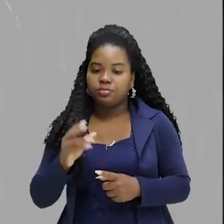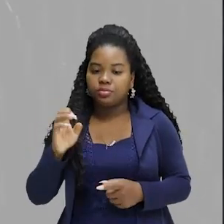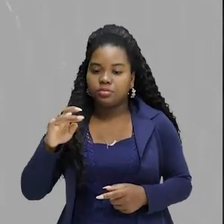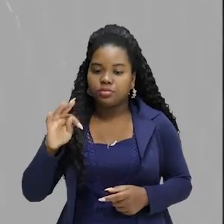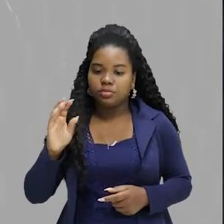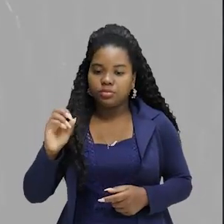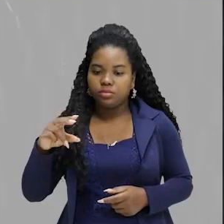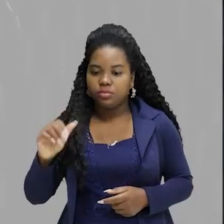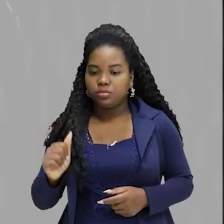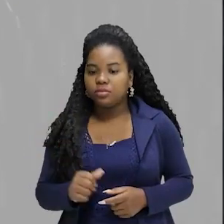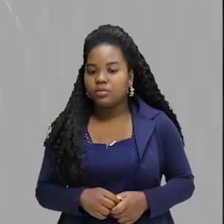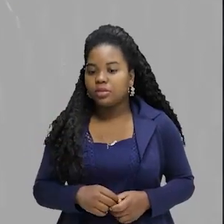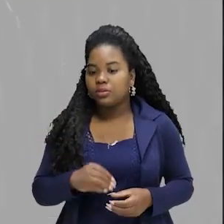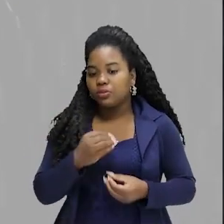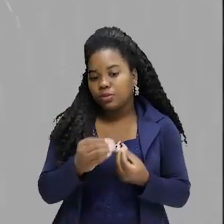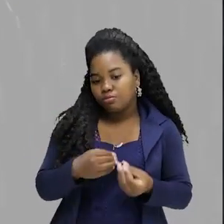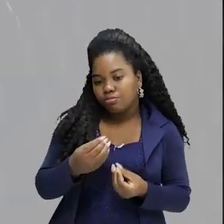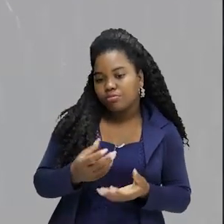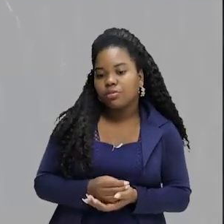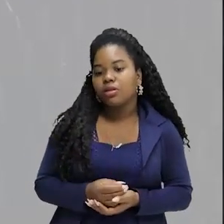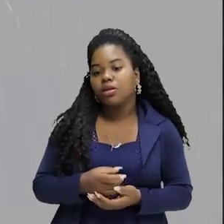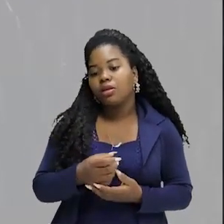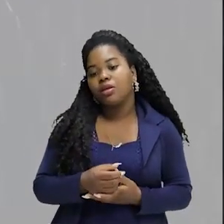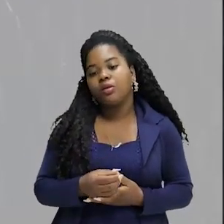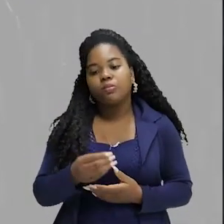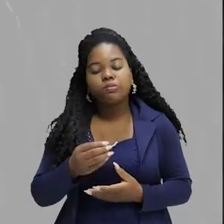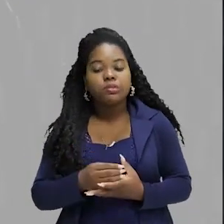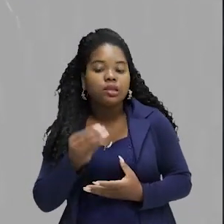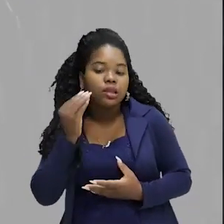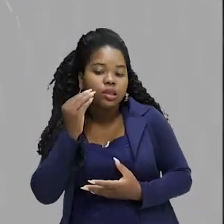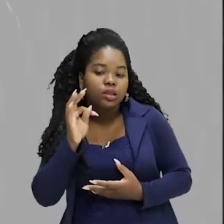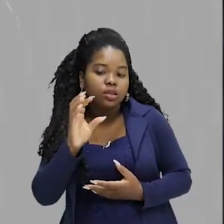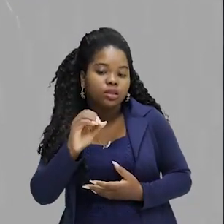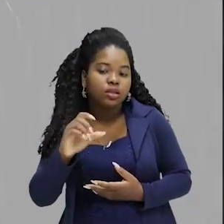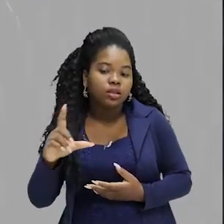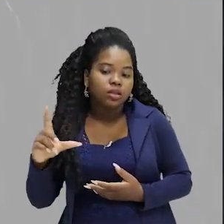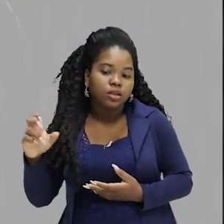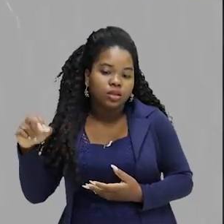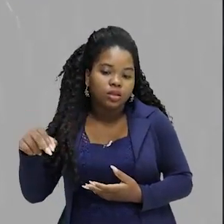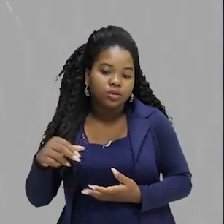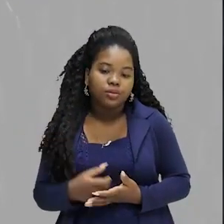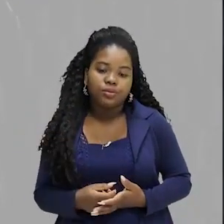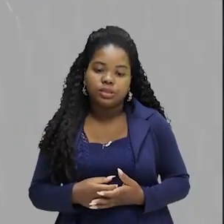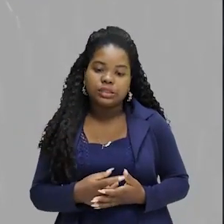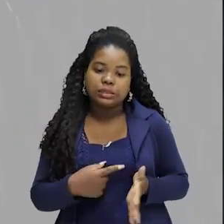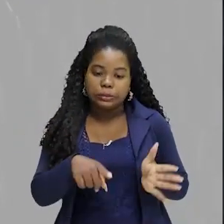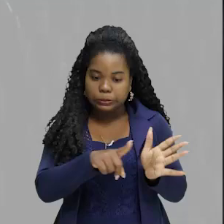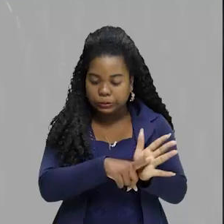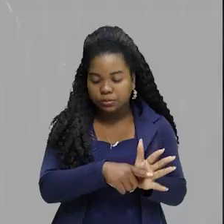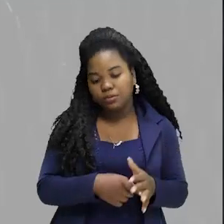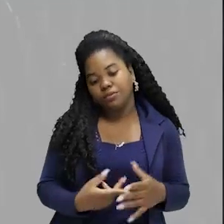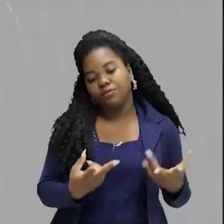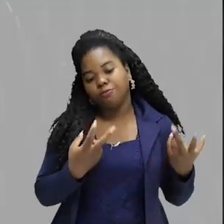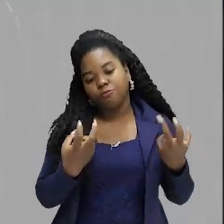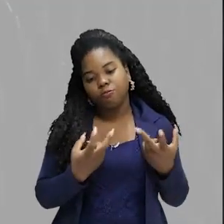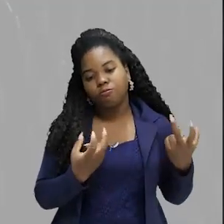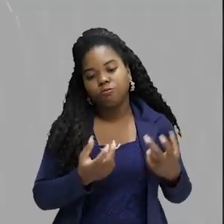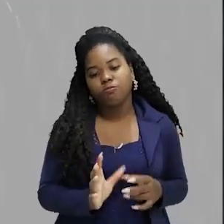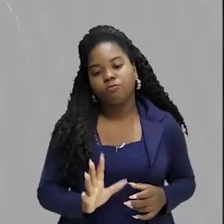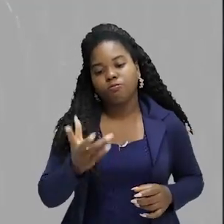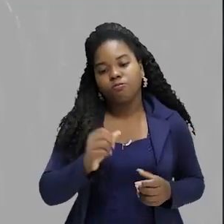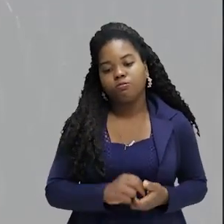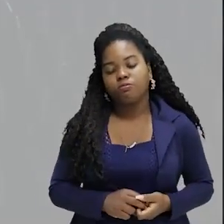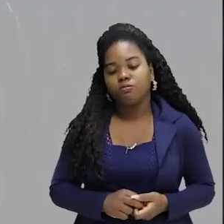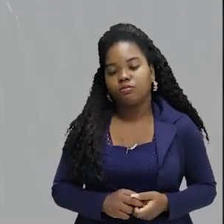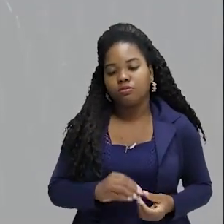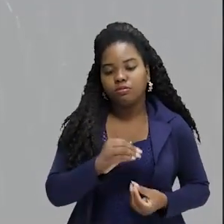se oxidam e o teste de Tollens será negativo. Então você não vai perceber a formação desse